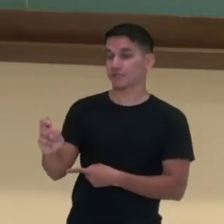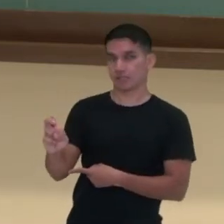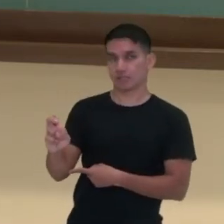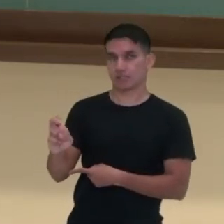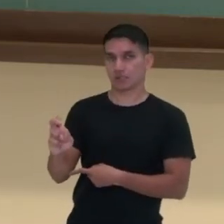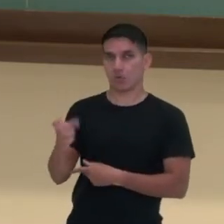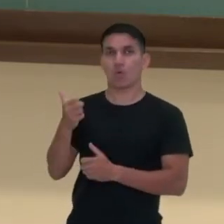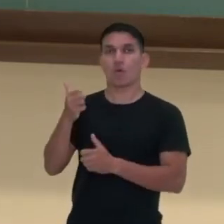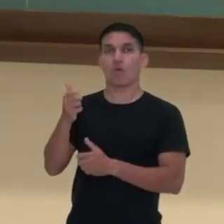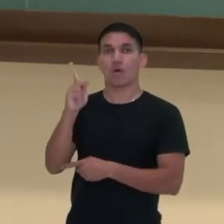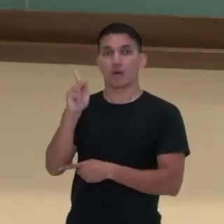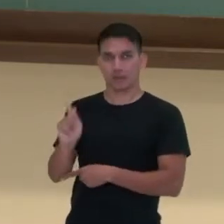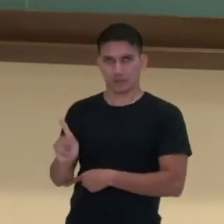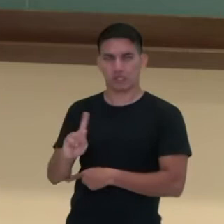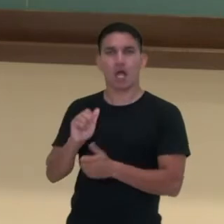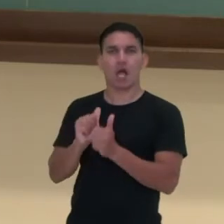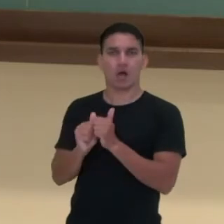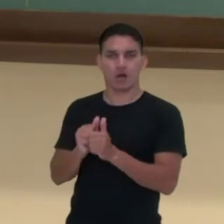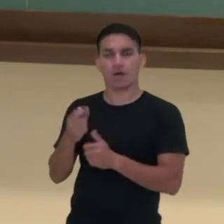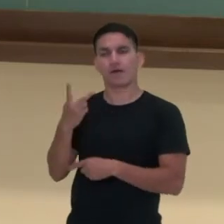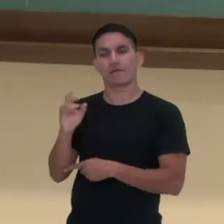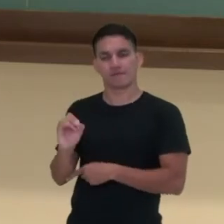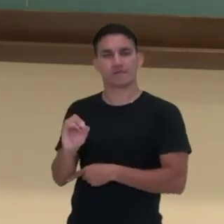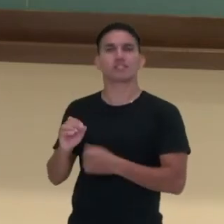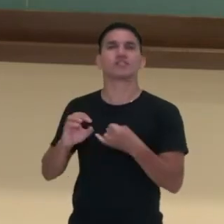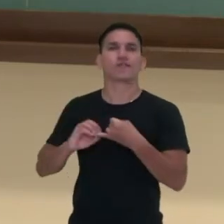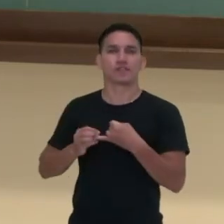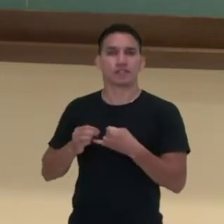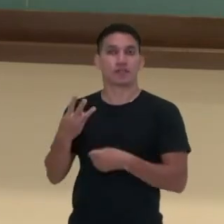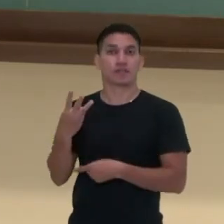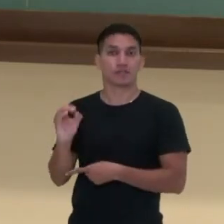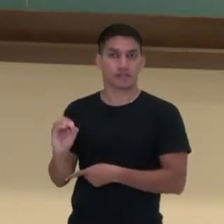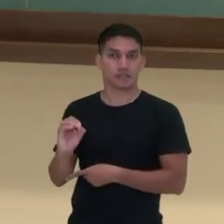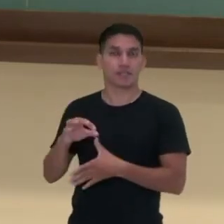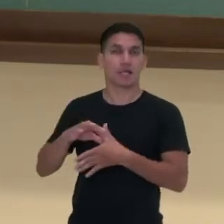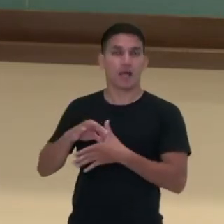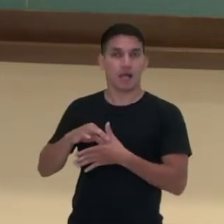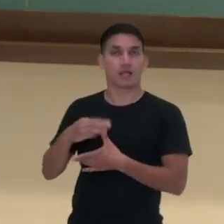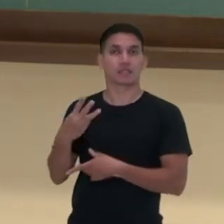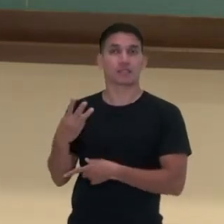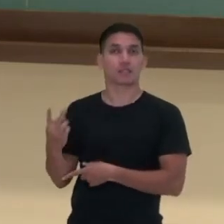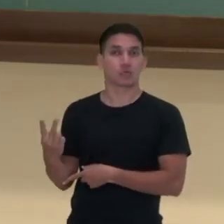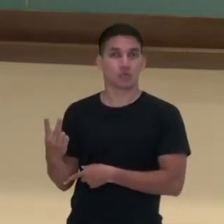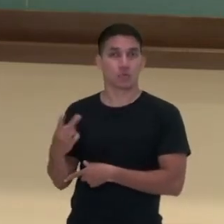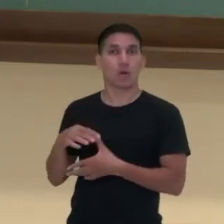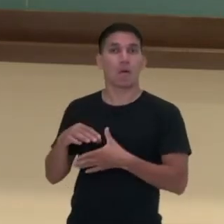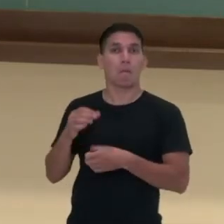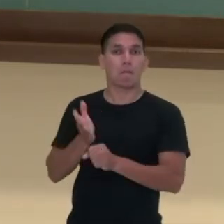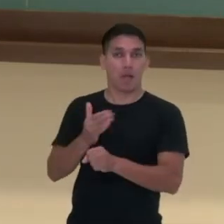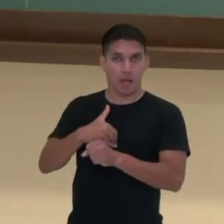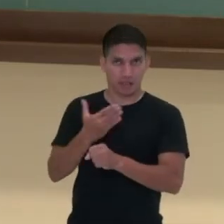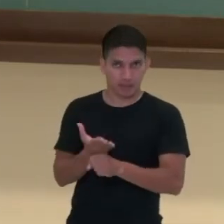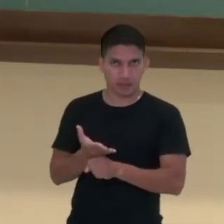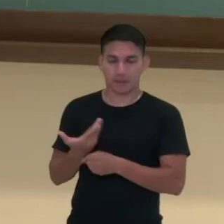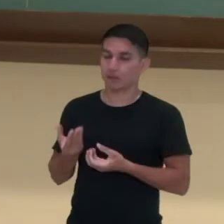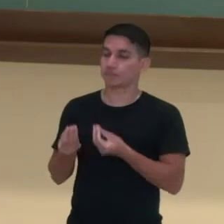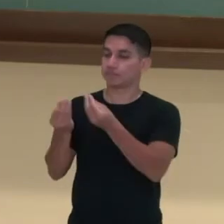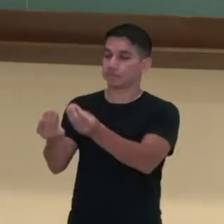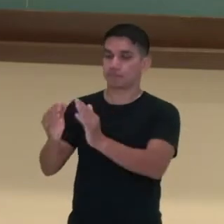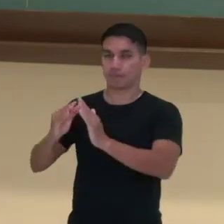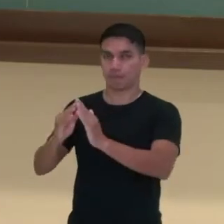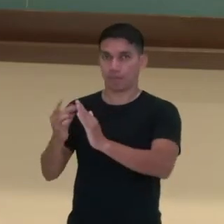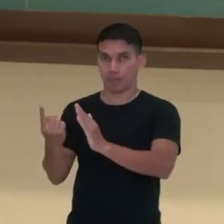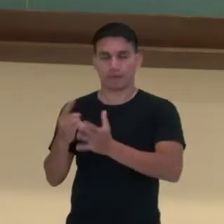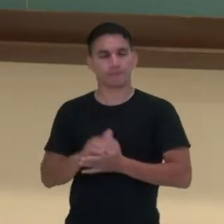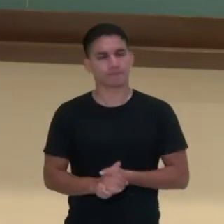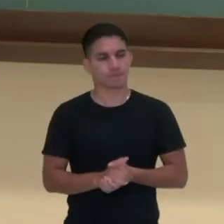arroz, 20 de feijão, 30 de carne e 32 de batata. Vai para onde, pessoal? Para o abrigo 1. 30